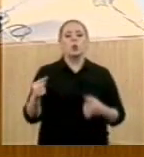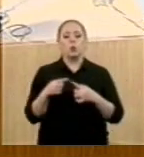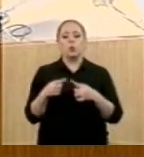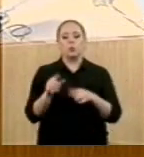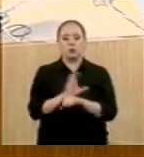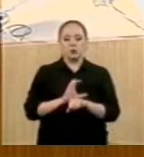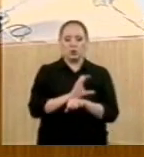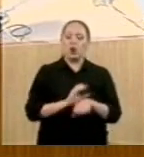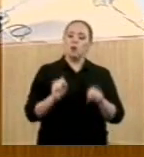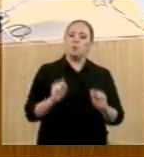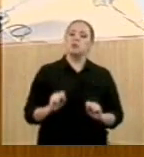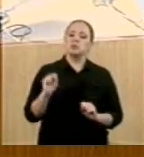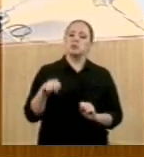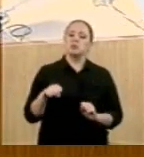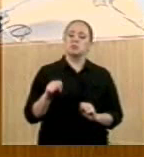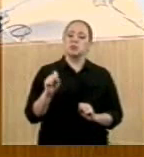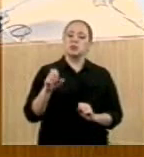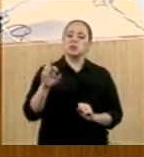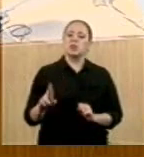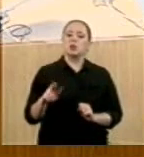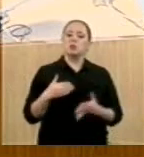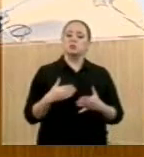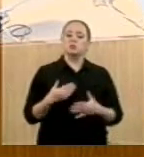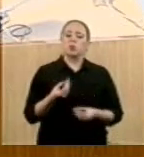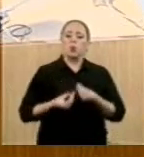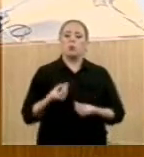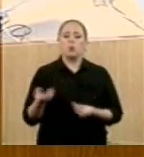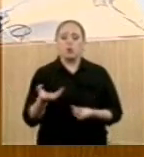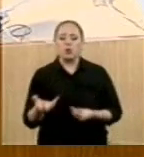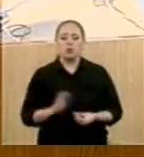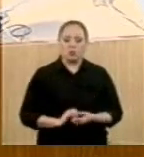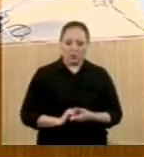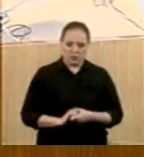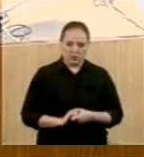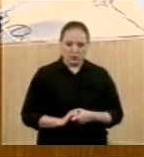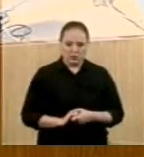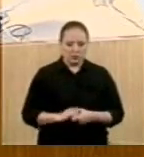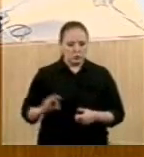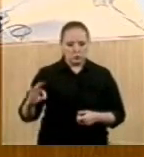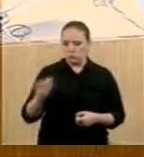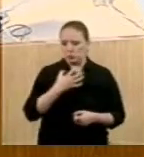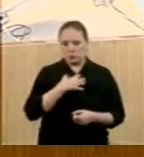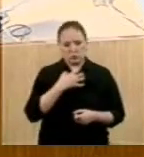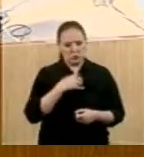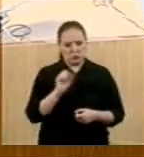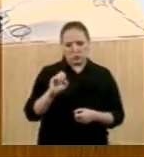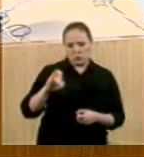Constituição, possa ser aquilo que é, desse reconhecimento de todos os sujeitos e as